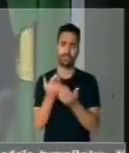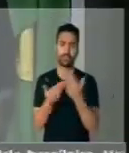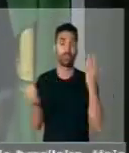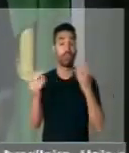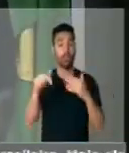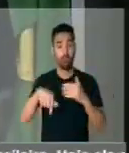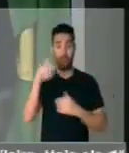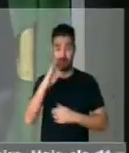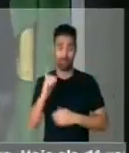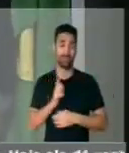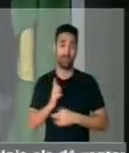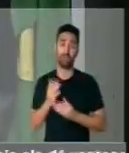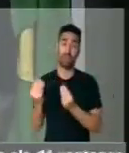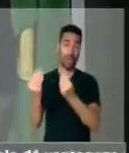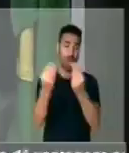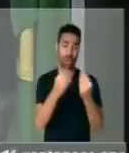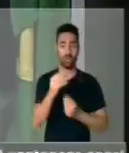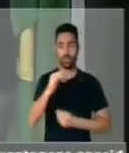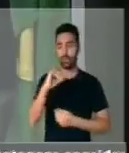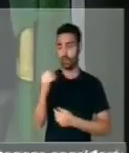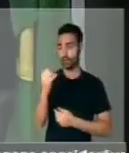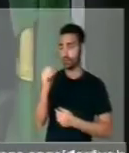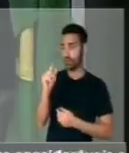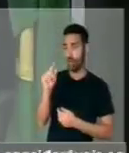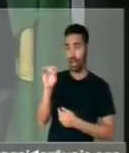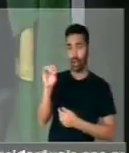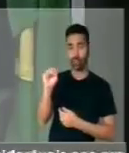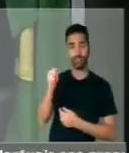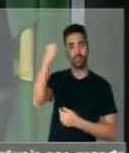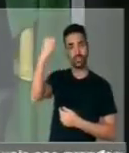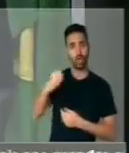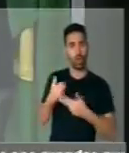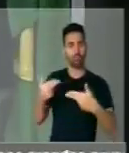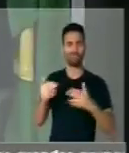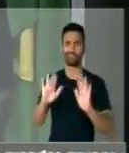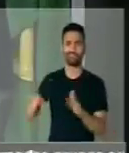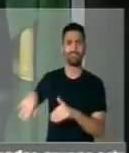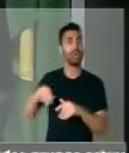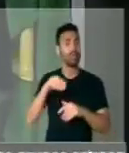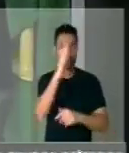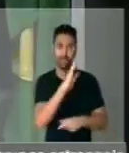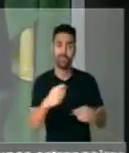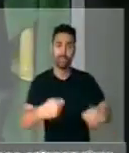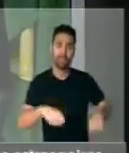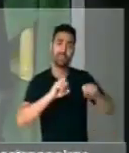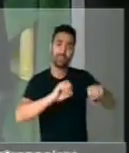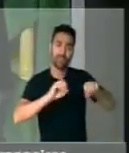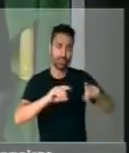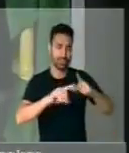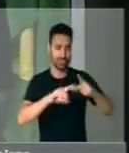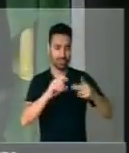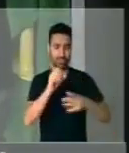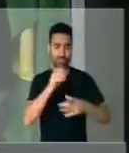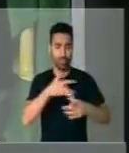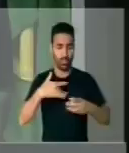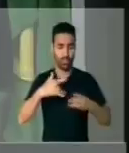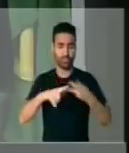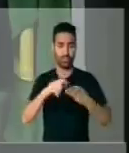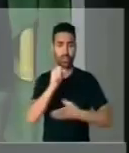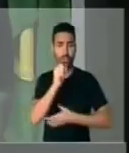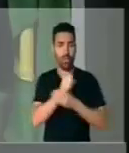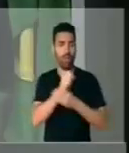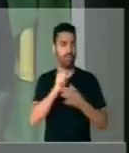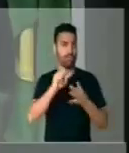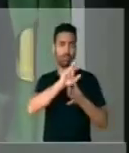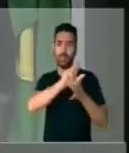são jogos, mas o país precisa de mais educação, saúde, segurança, entre